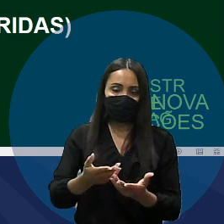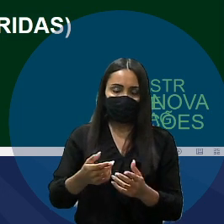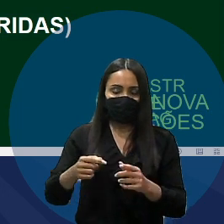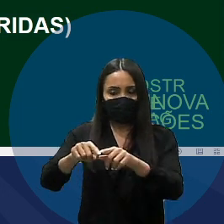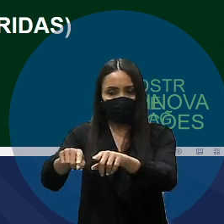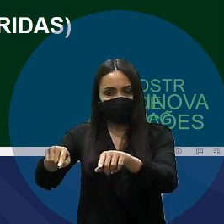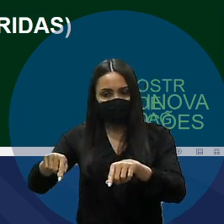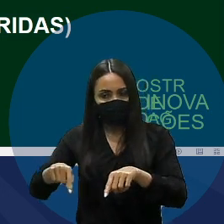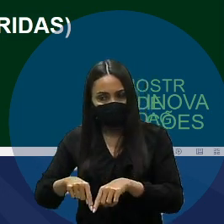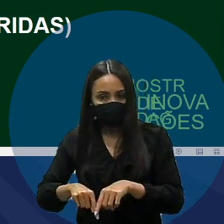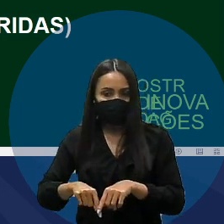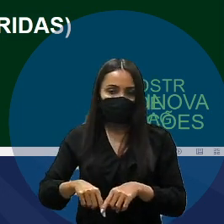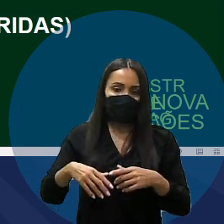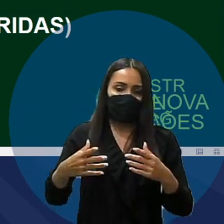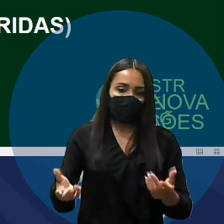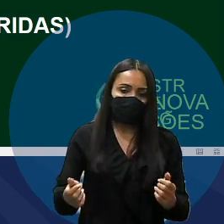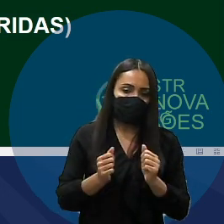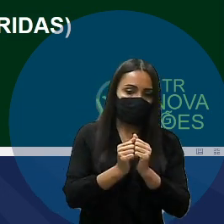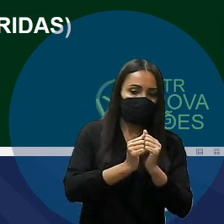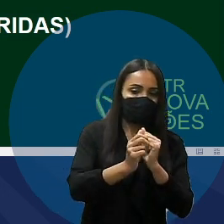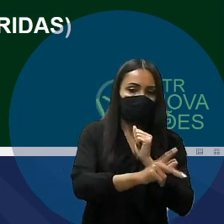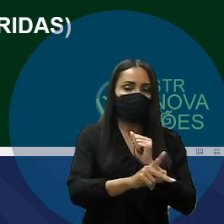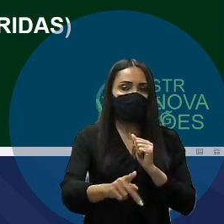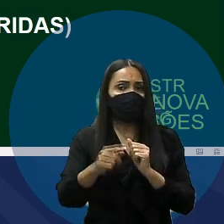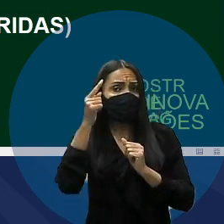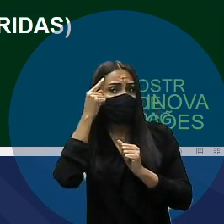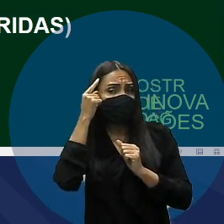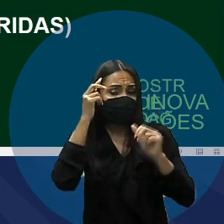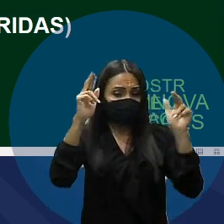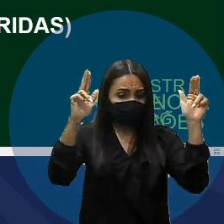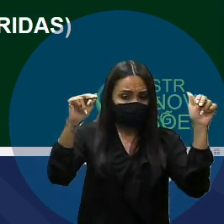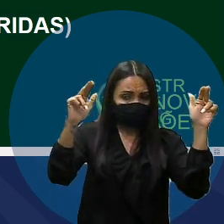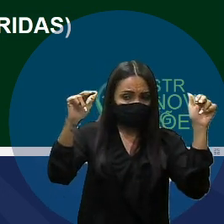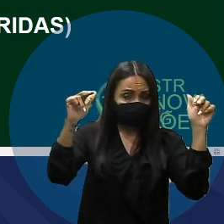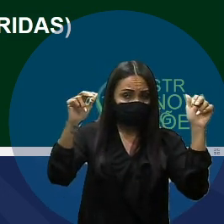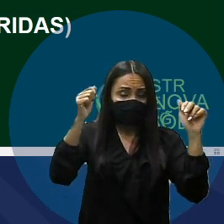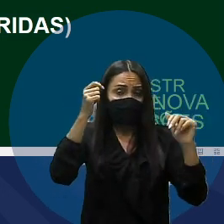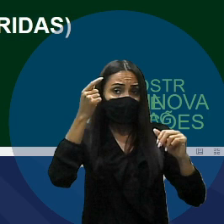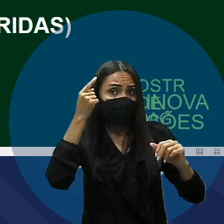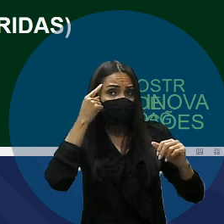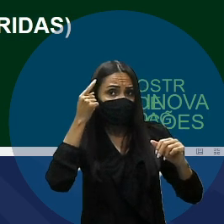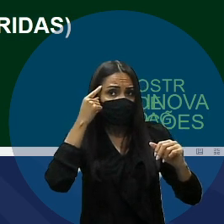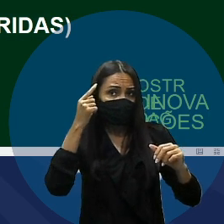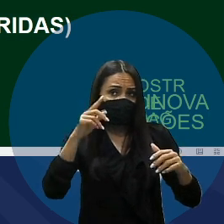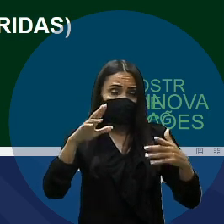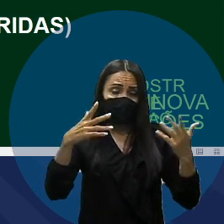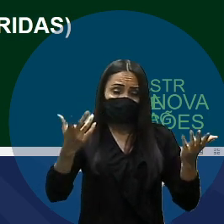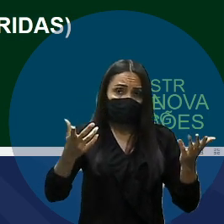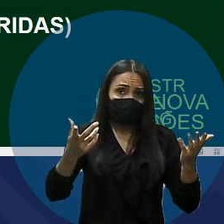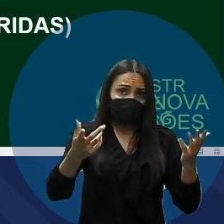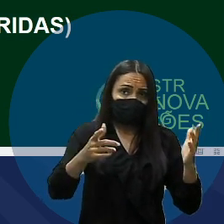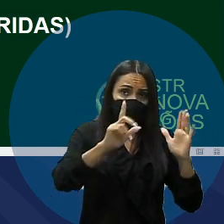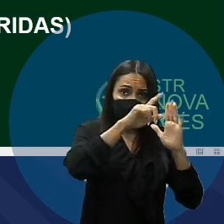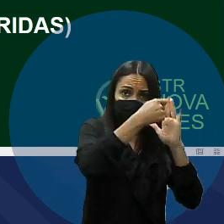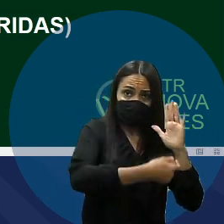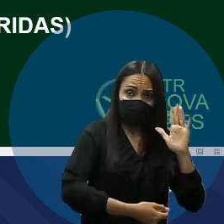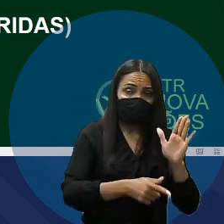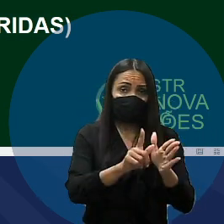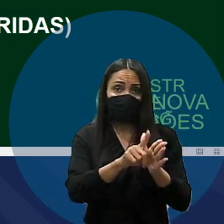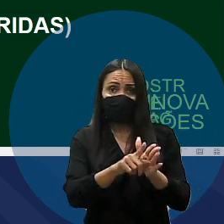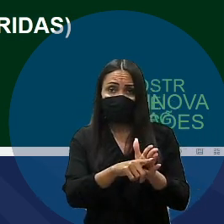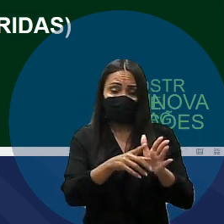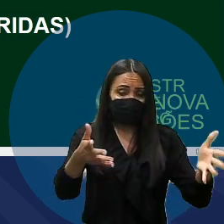os alunos, junto ao professor, pensam tematicamente ali, pensam que autor ou autores daquele gênero serão